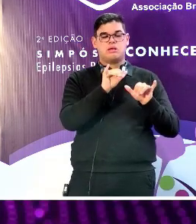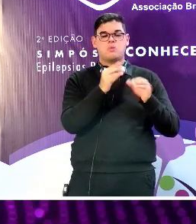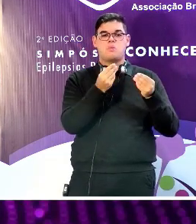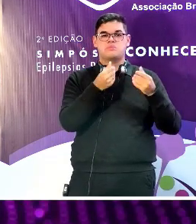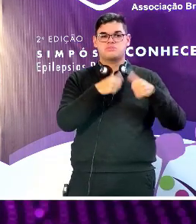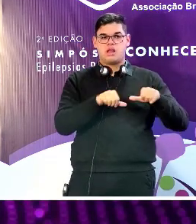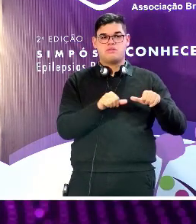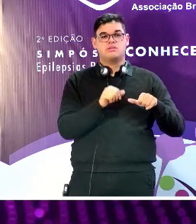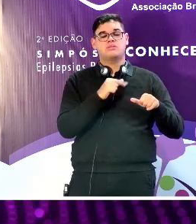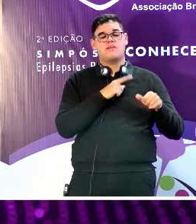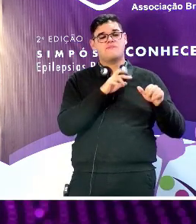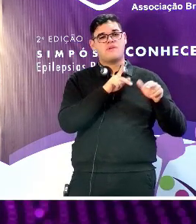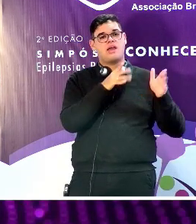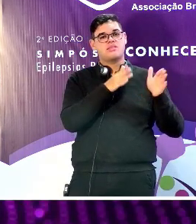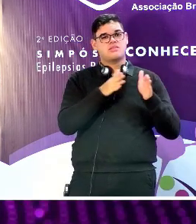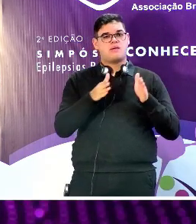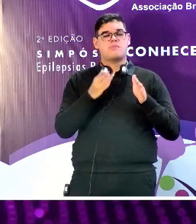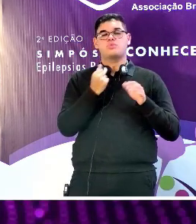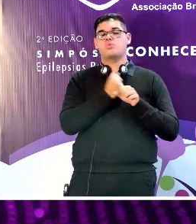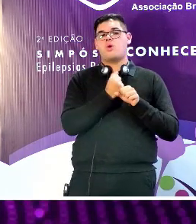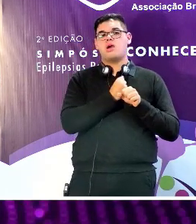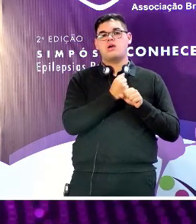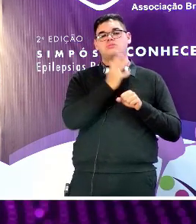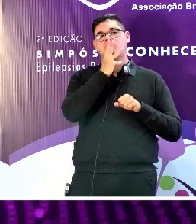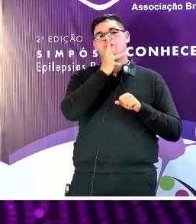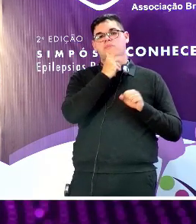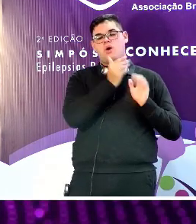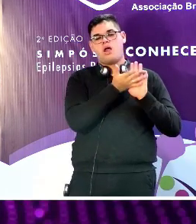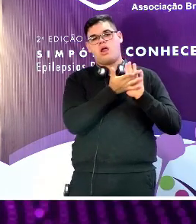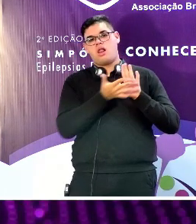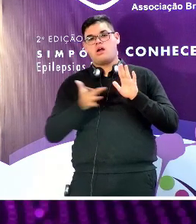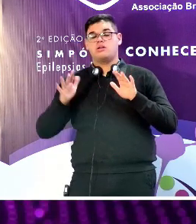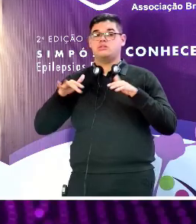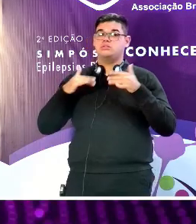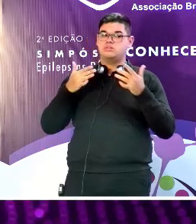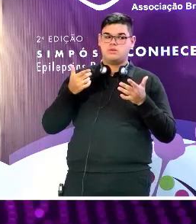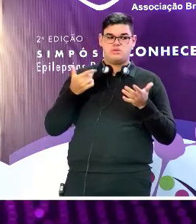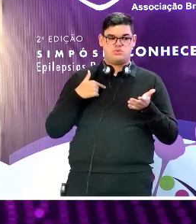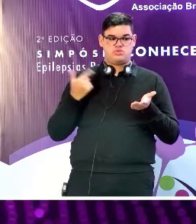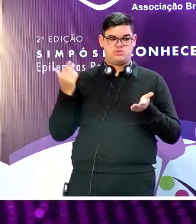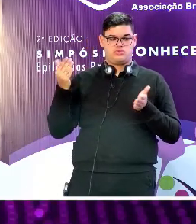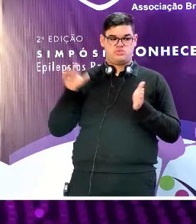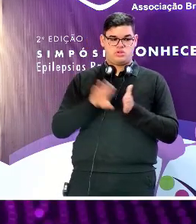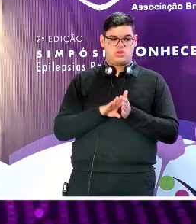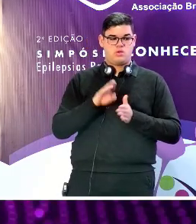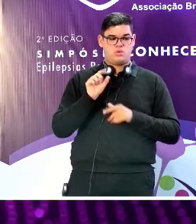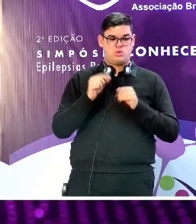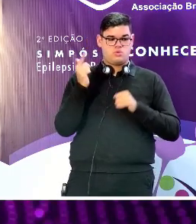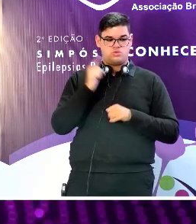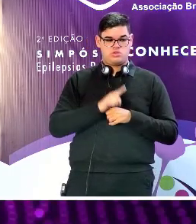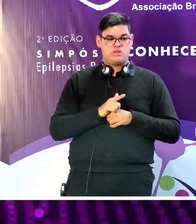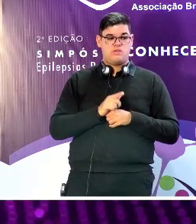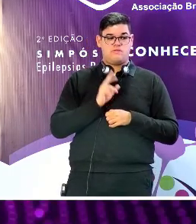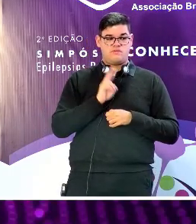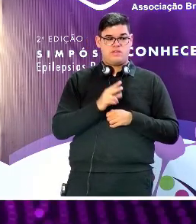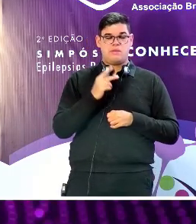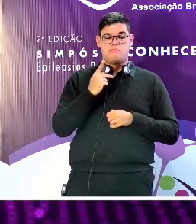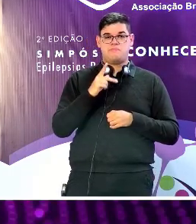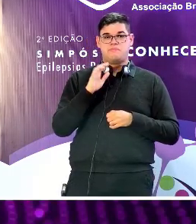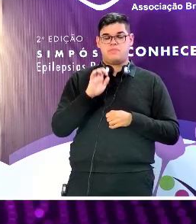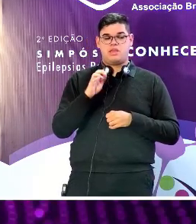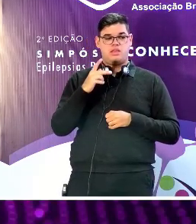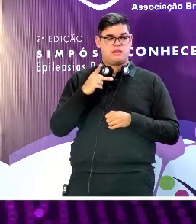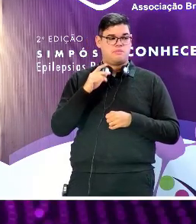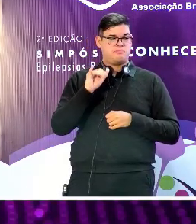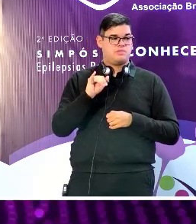muitos anos. E aí eu cheguei numa sequência de um peptídeo. Peptídeos são pequenas proteínas,